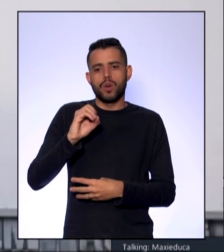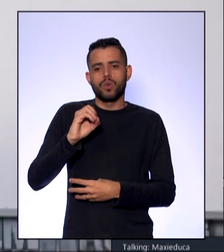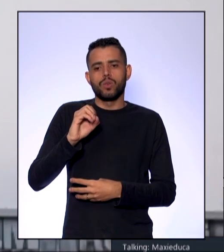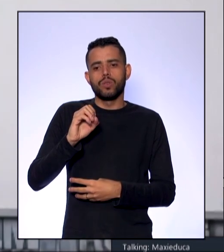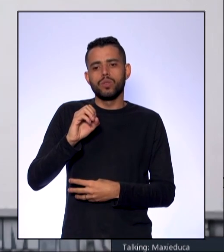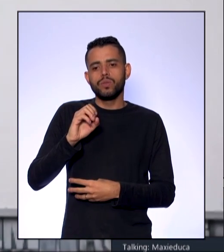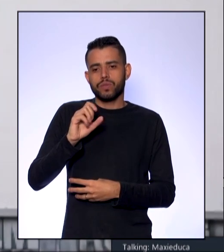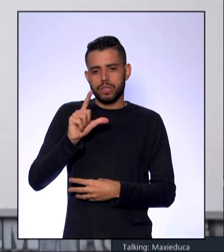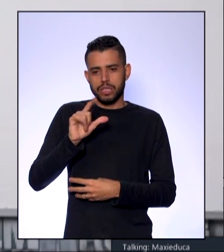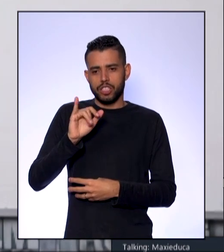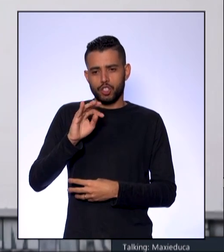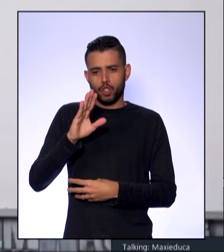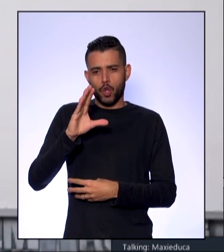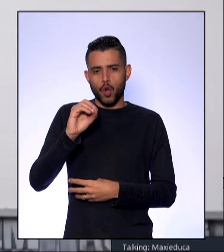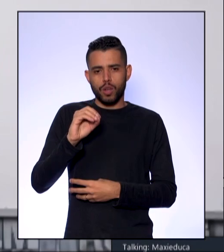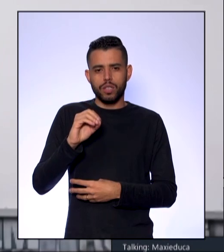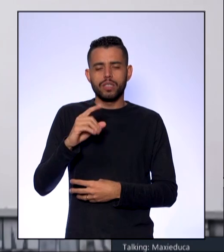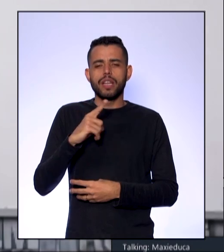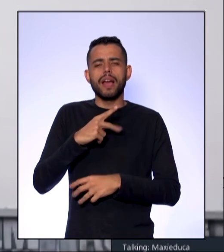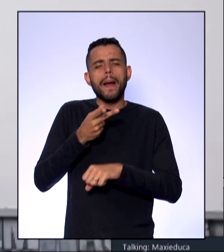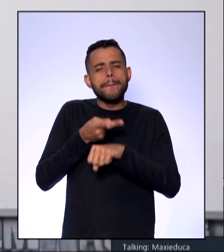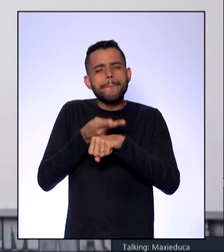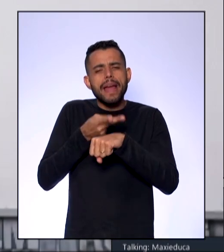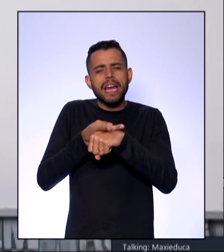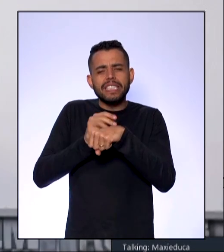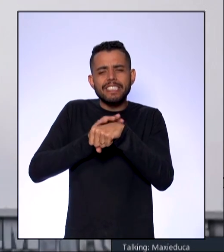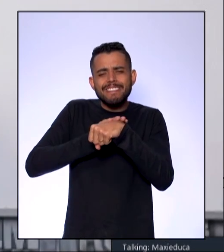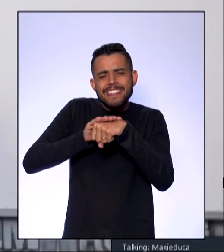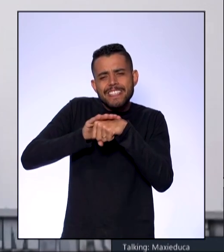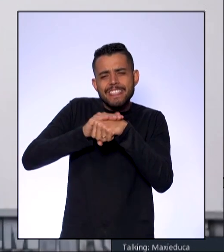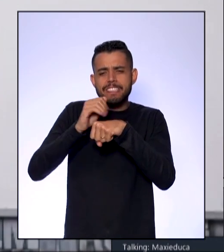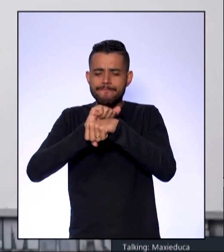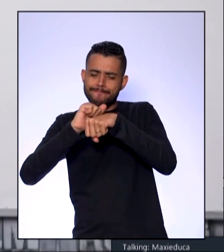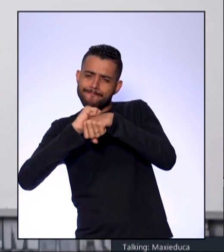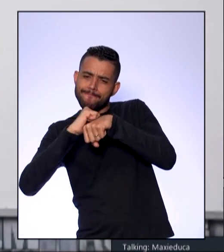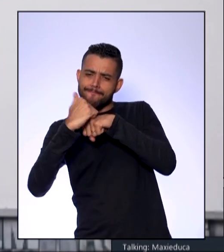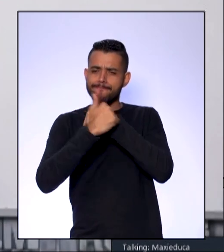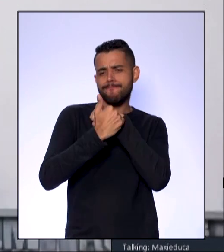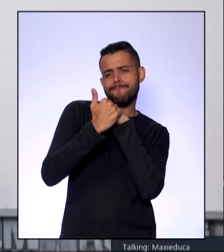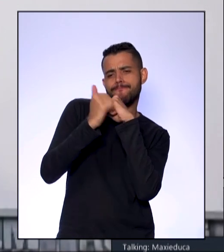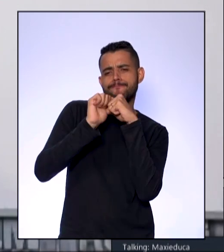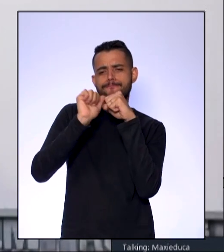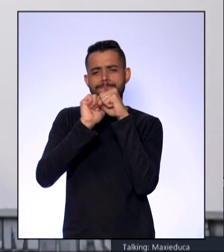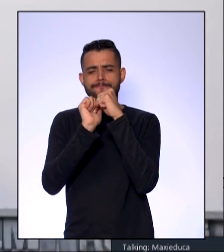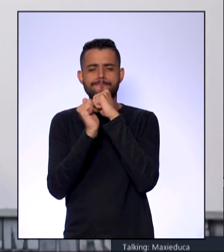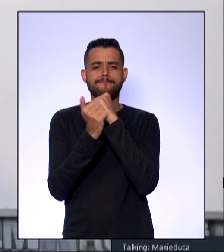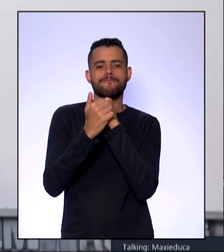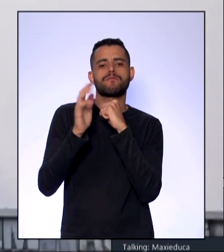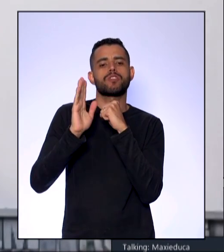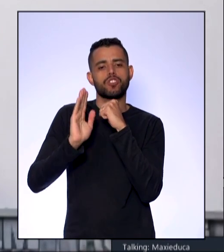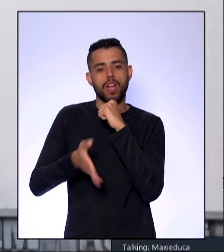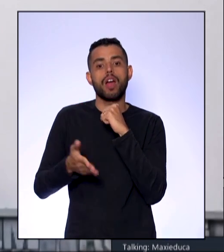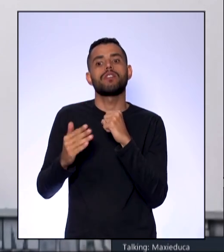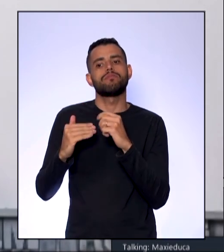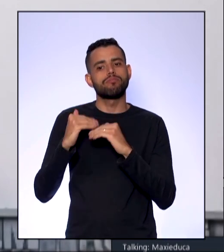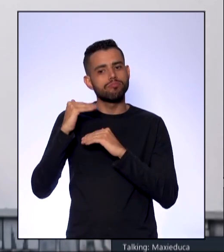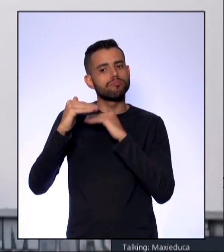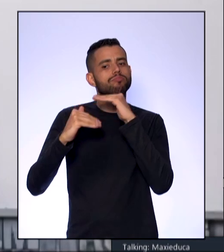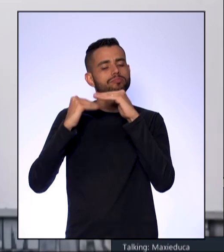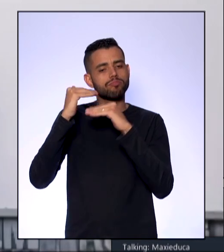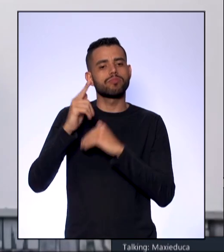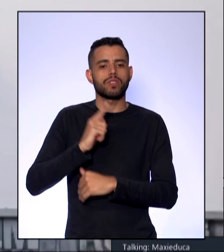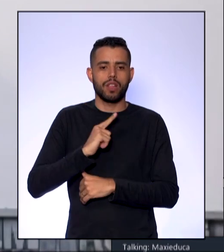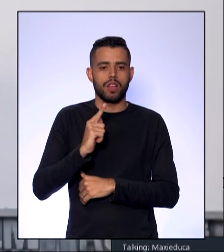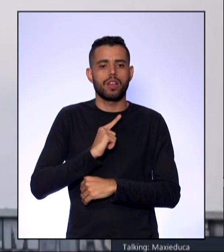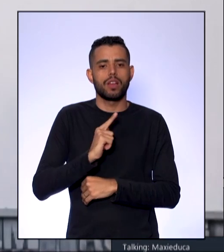polida, eu tenho o polimento das rochas, tá? Aqui eu já tenho um processo evolutivo. No neolítico